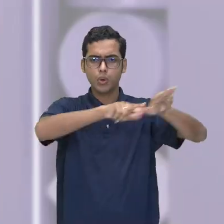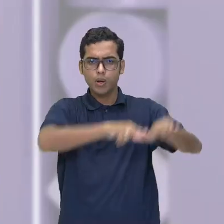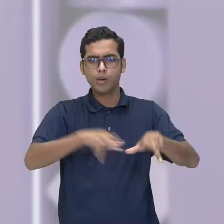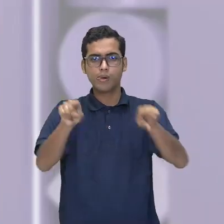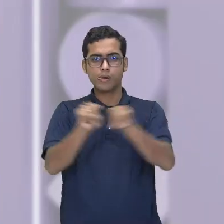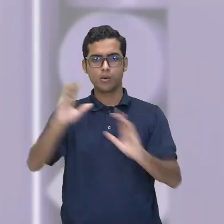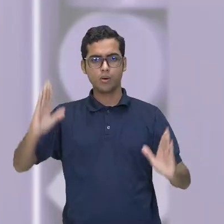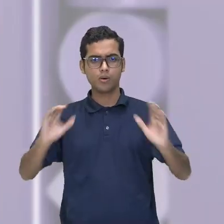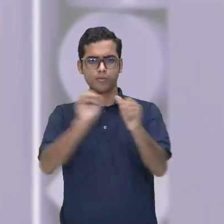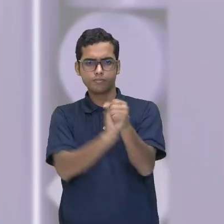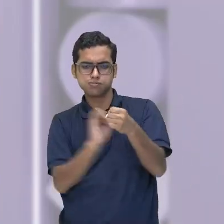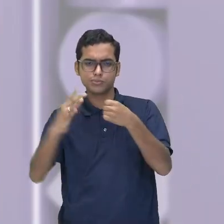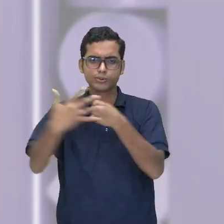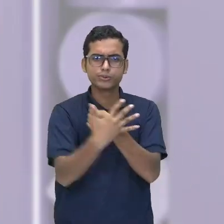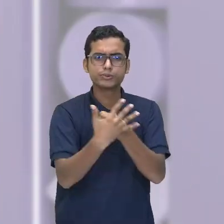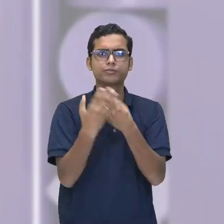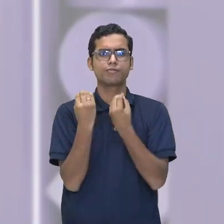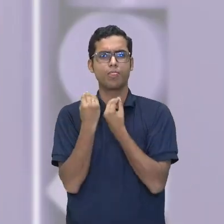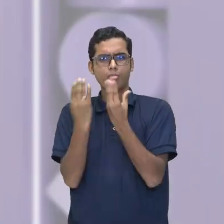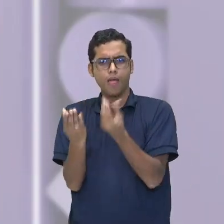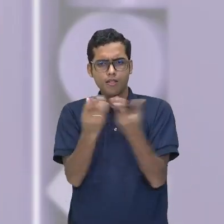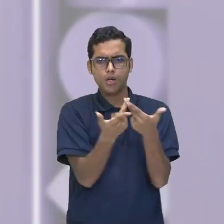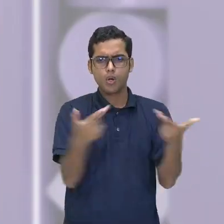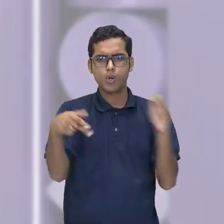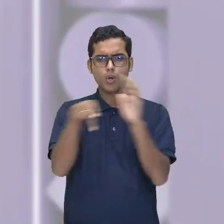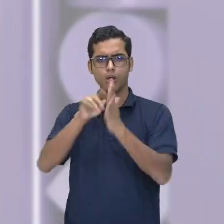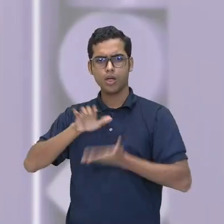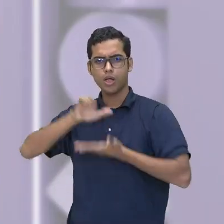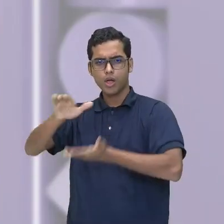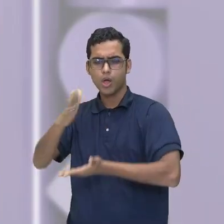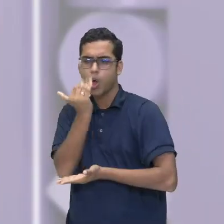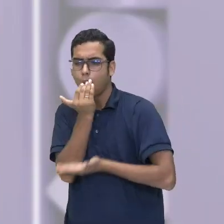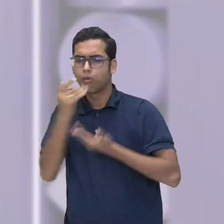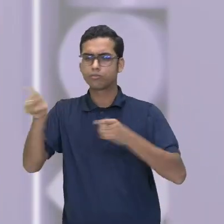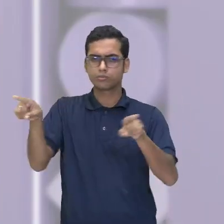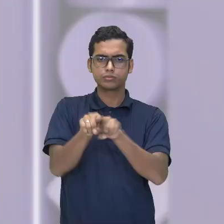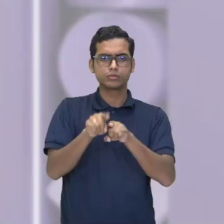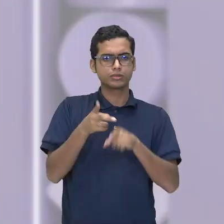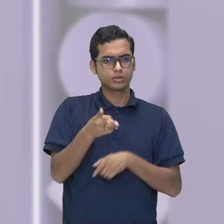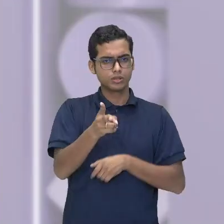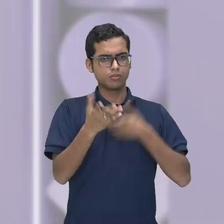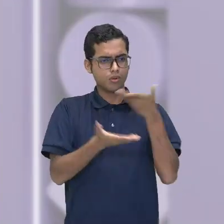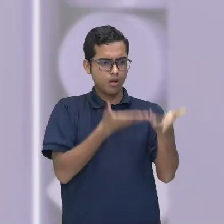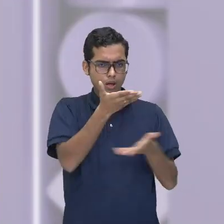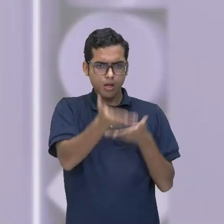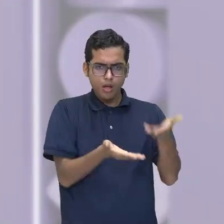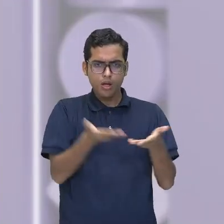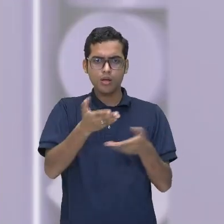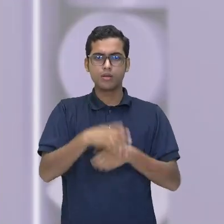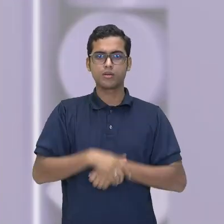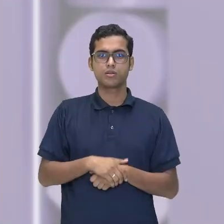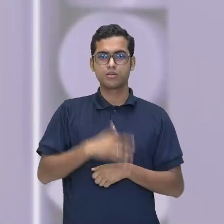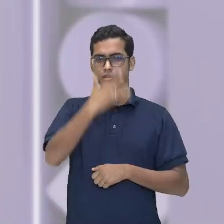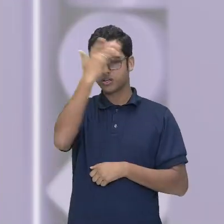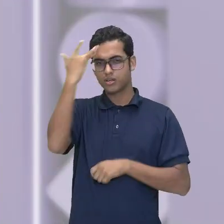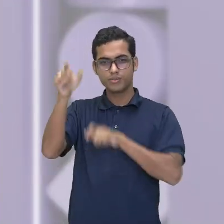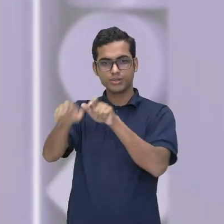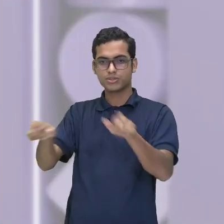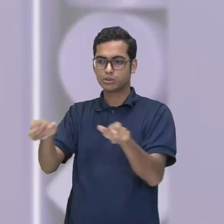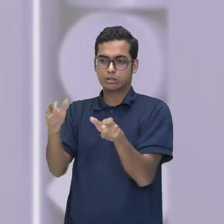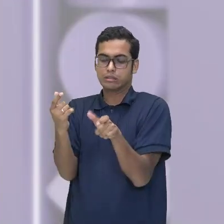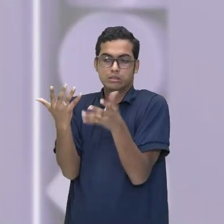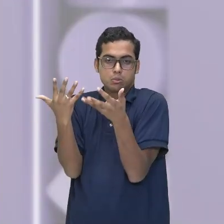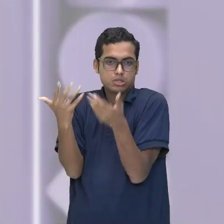ajudavam pessoas, se colocavam numa atitude de serviço, mesmo pessoas que às vezes nem eram adeptas daquela